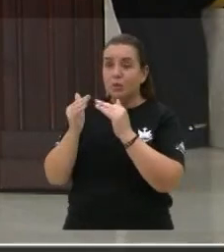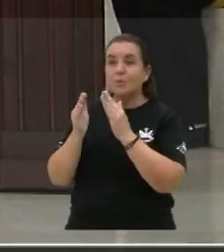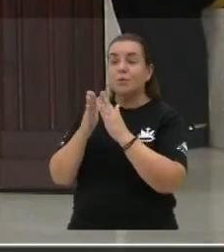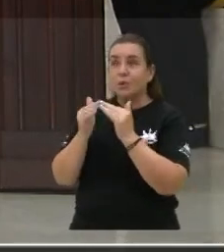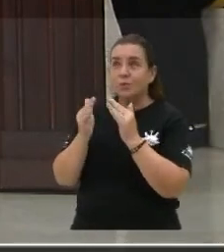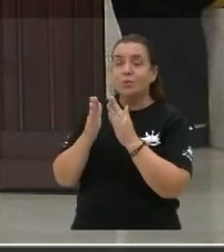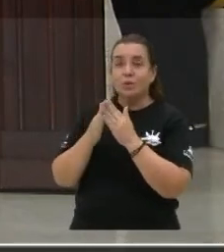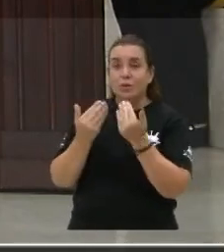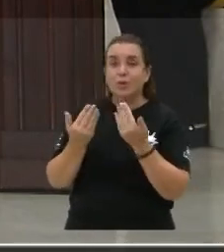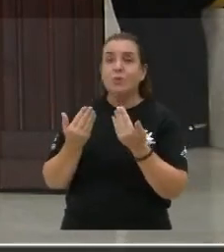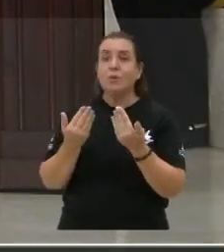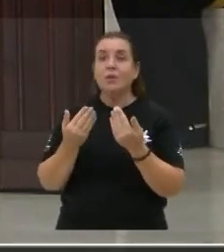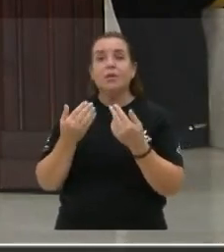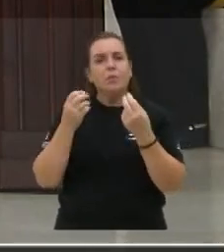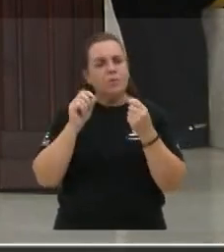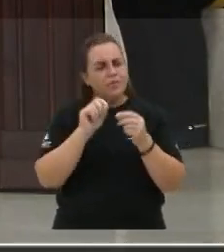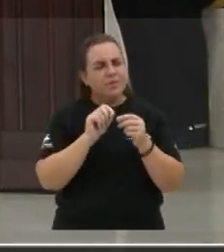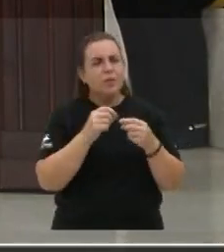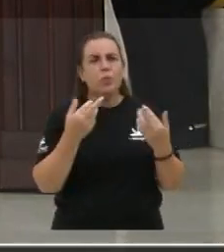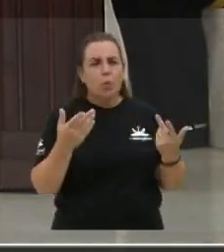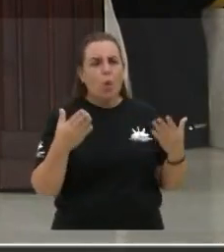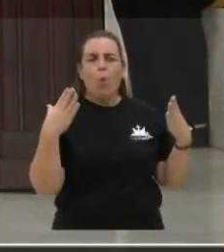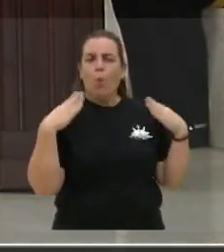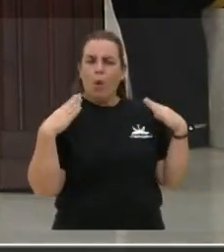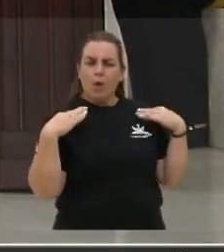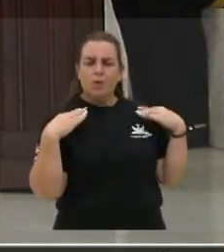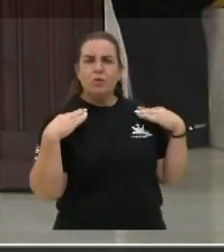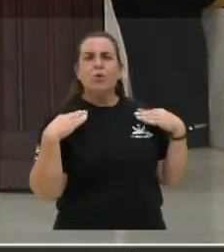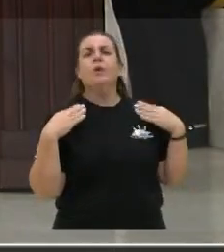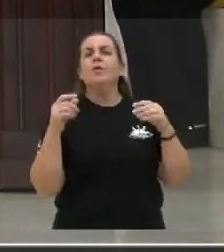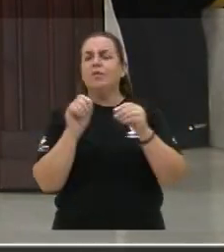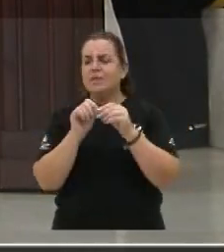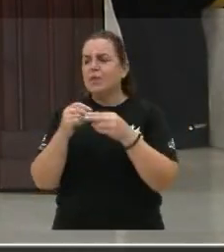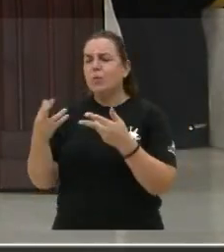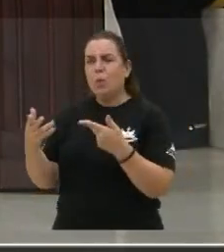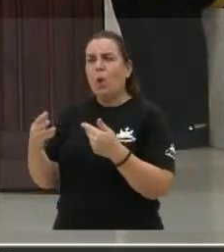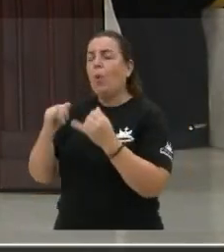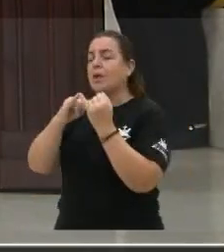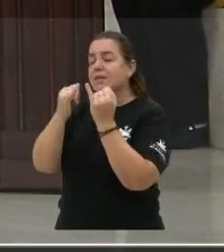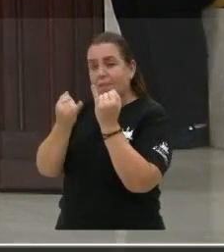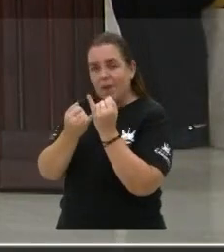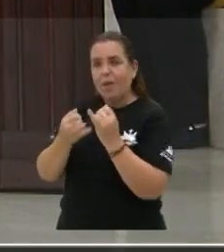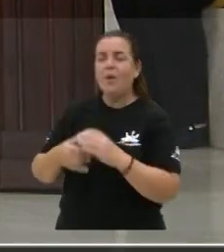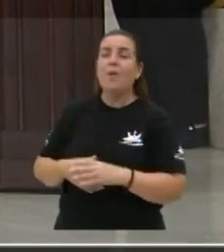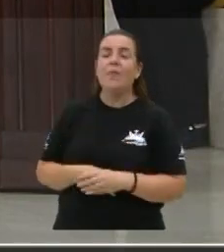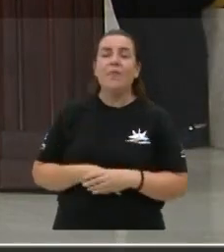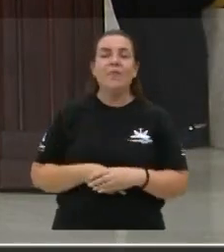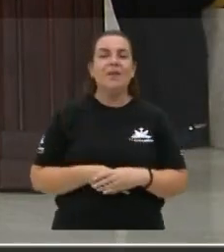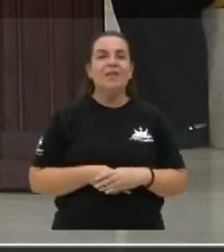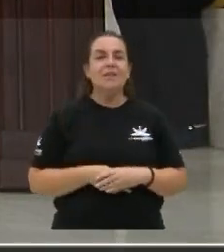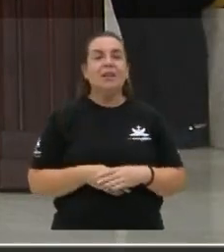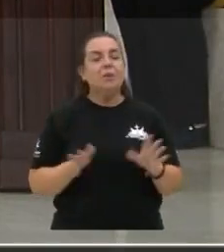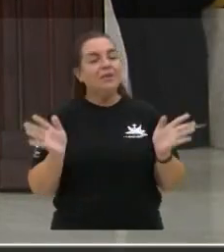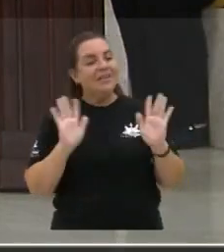Estamos repetindo a saudação do anjo, estamos repetindo uma